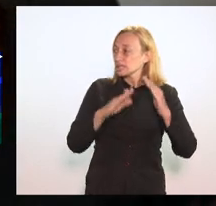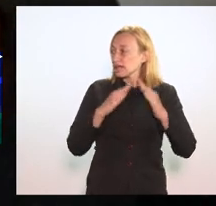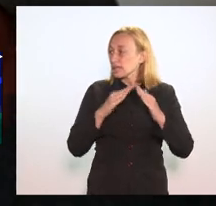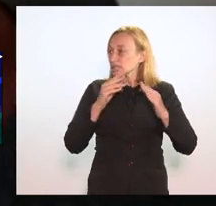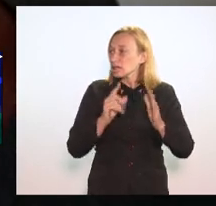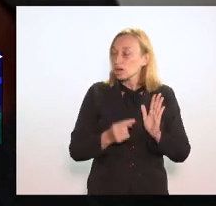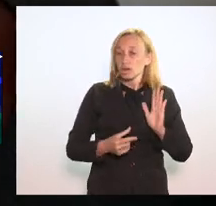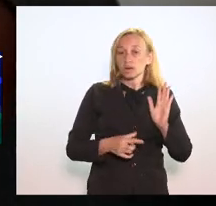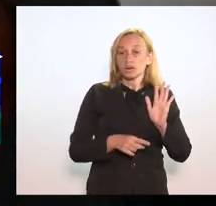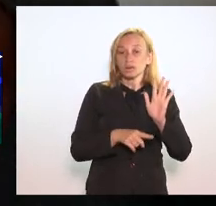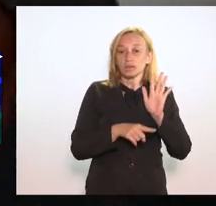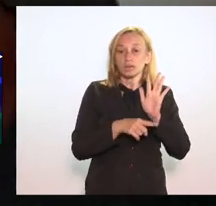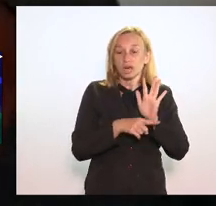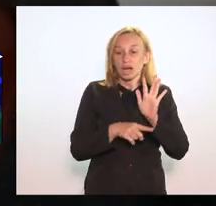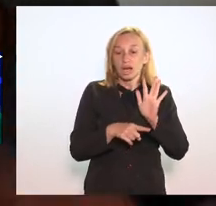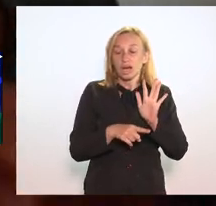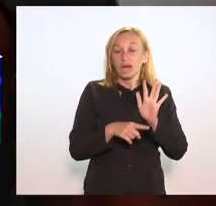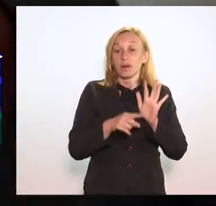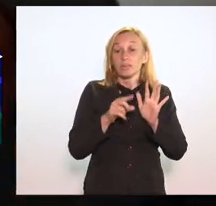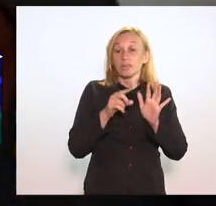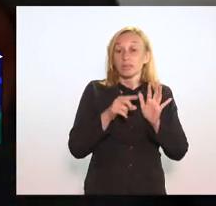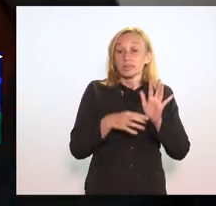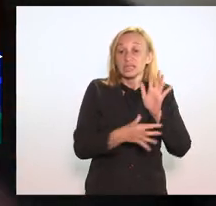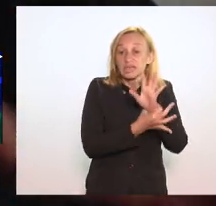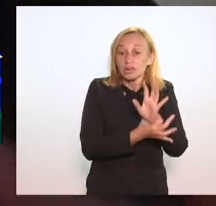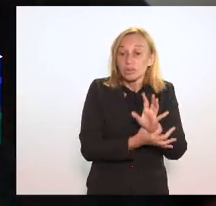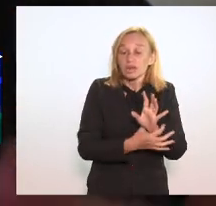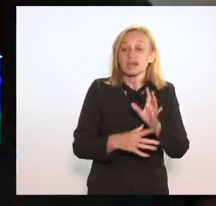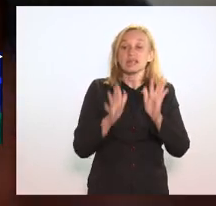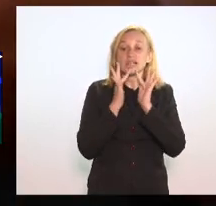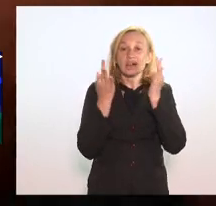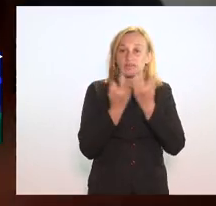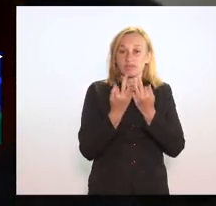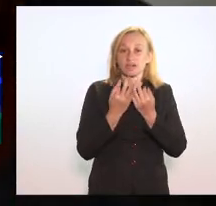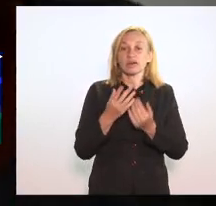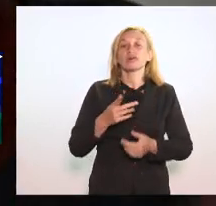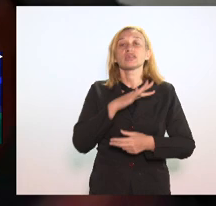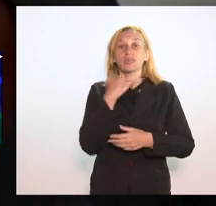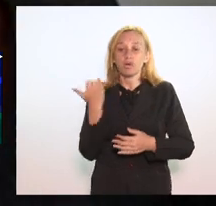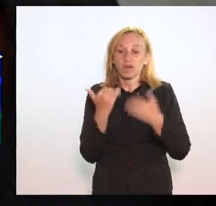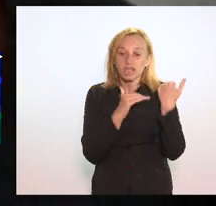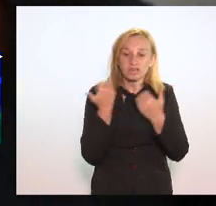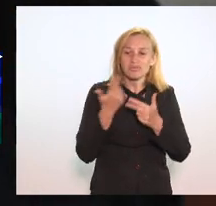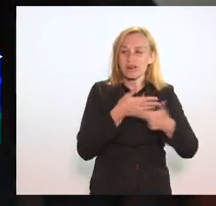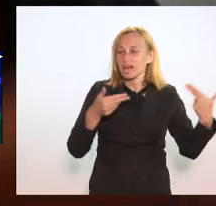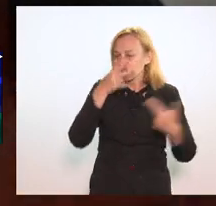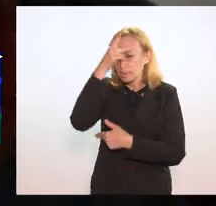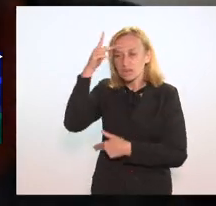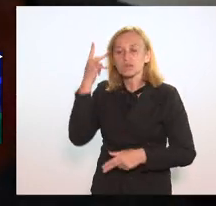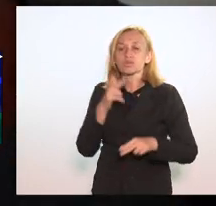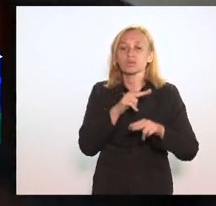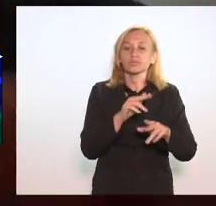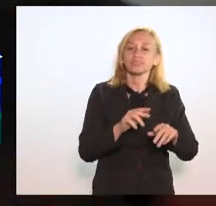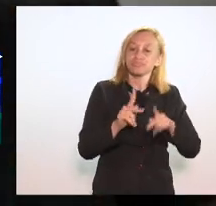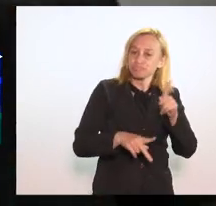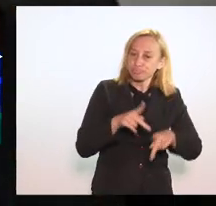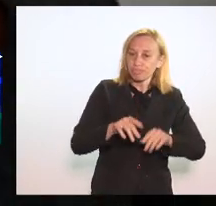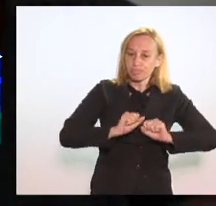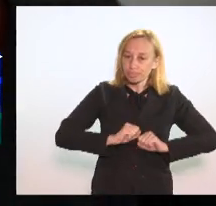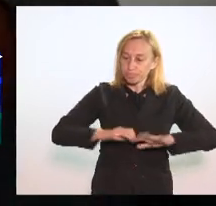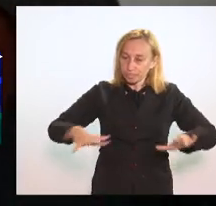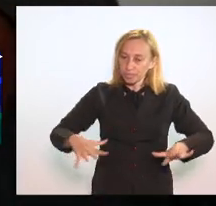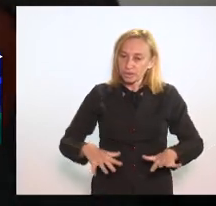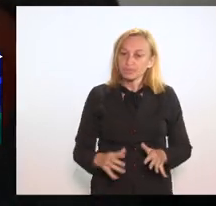os nossos os nossos filhos nosso país nossos amigos tá morrendo muita gente Dessa pandemia única solução é a